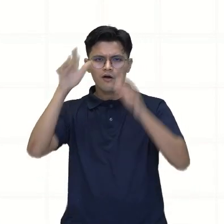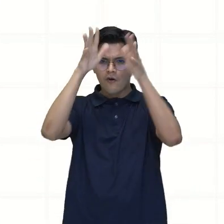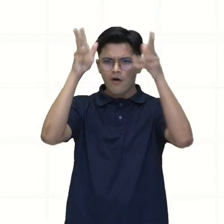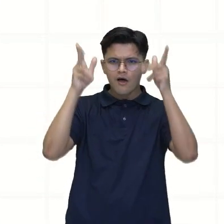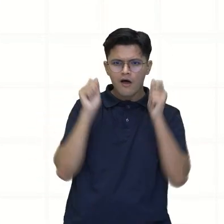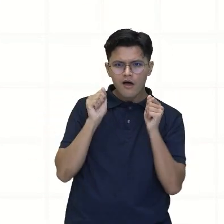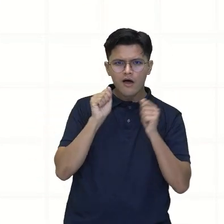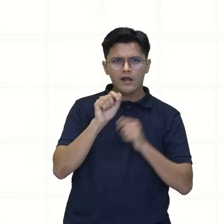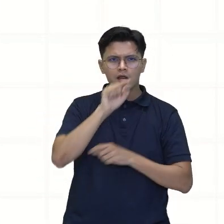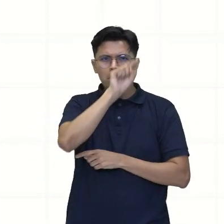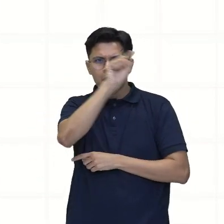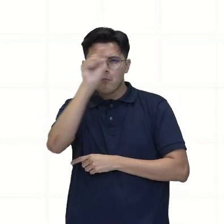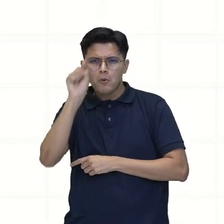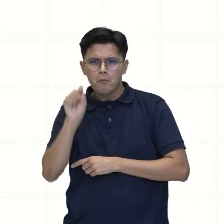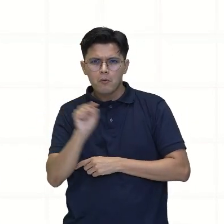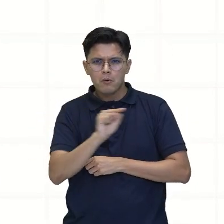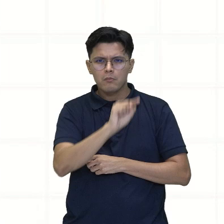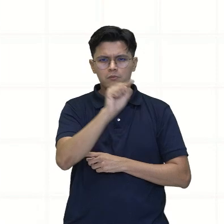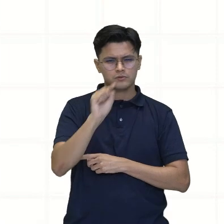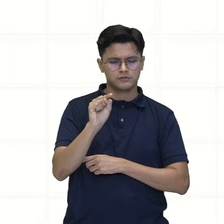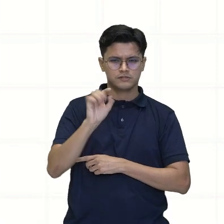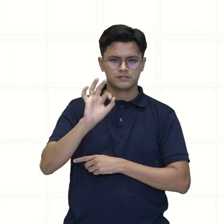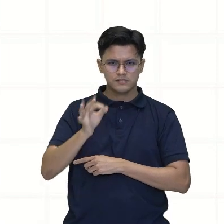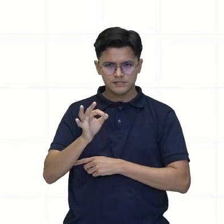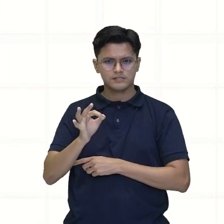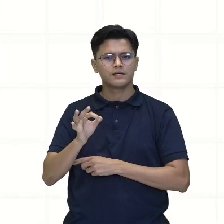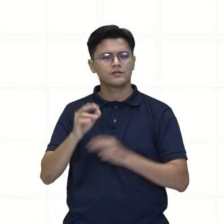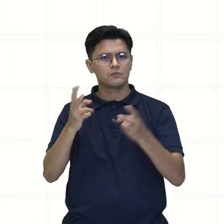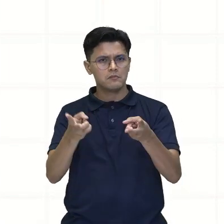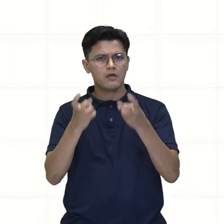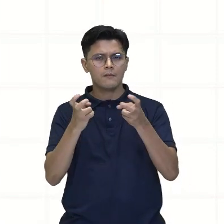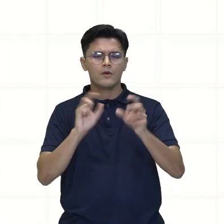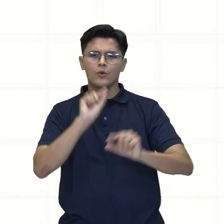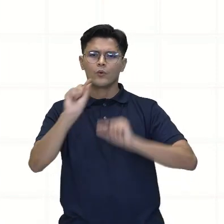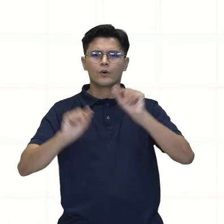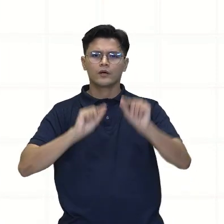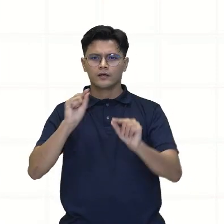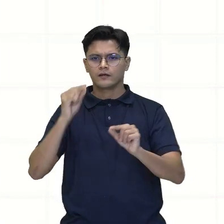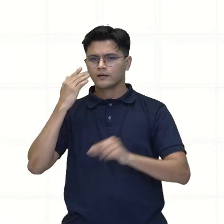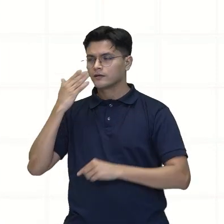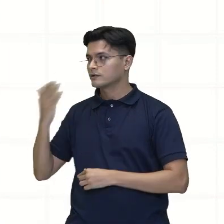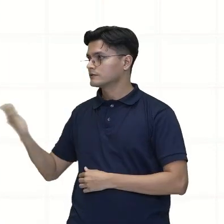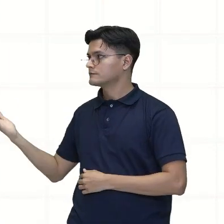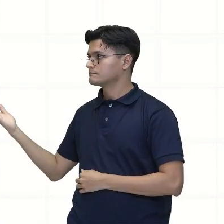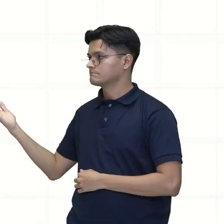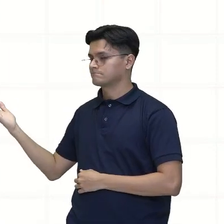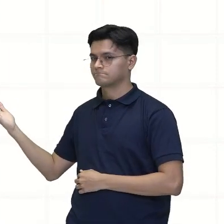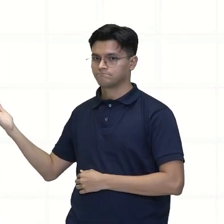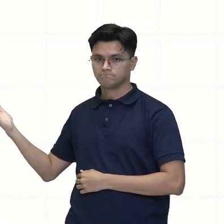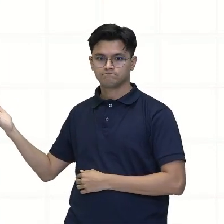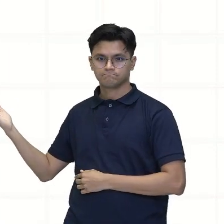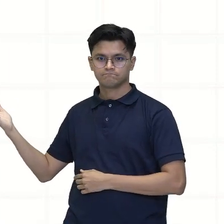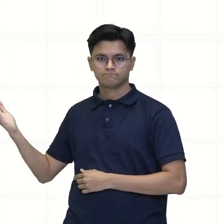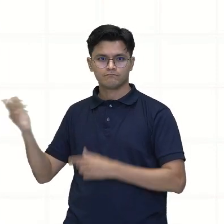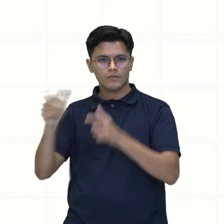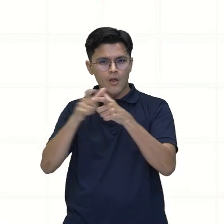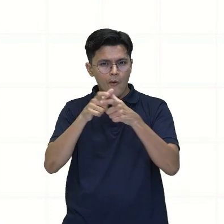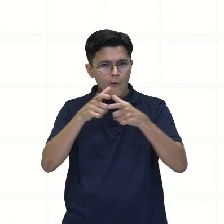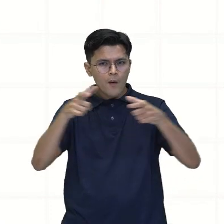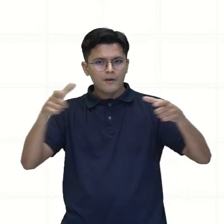da região norte, onde a gente vai verificar aqui, né, que a maioria